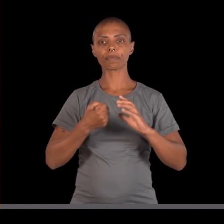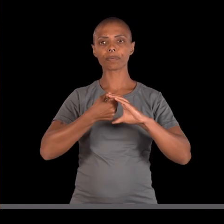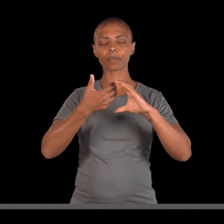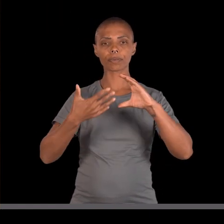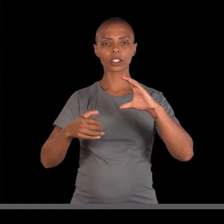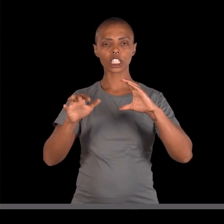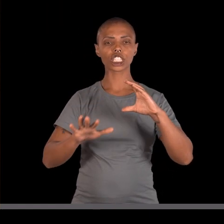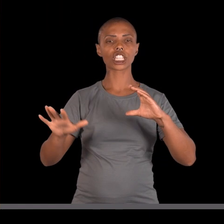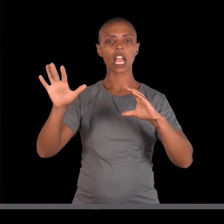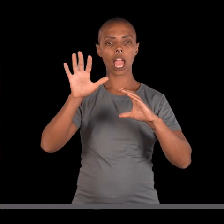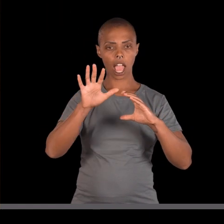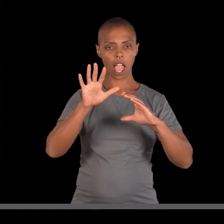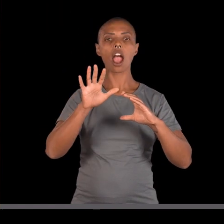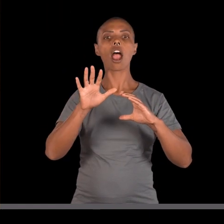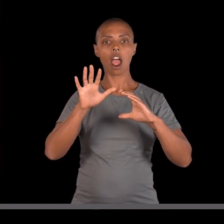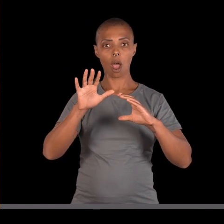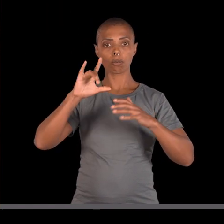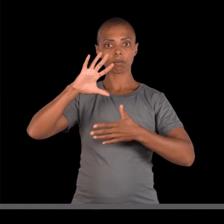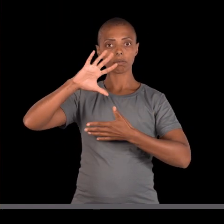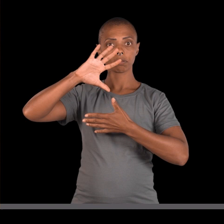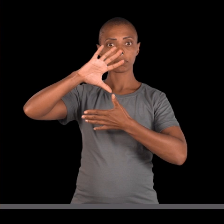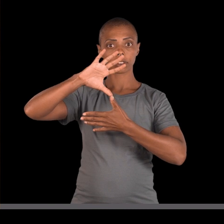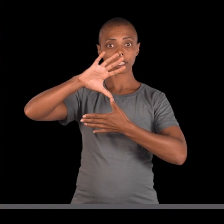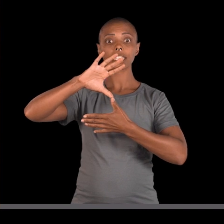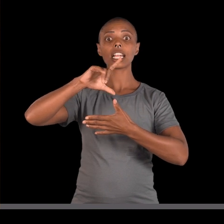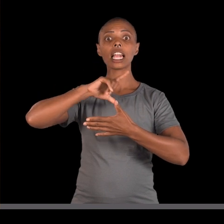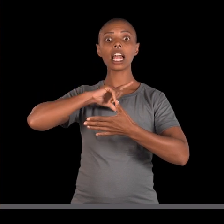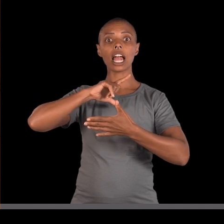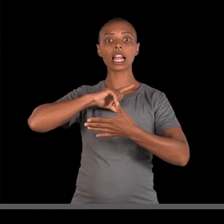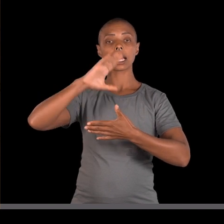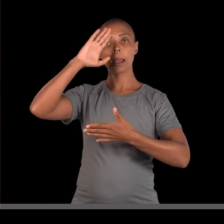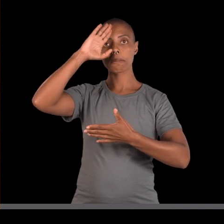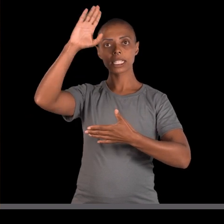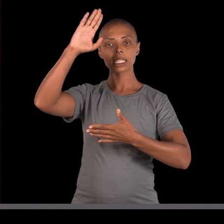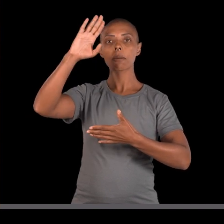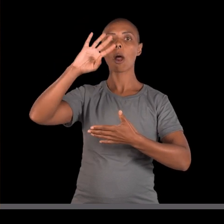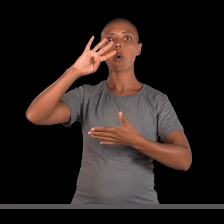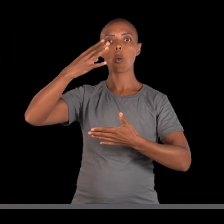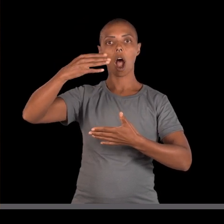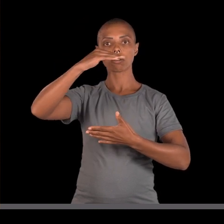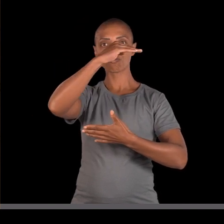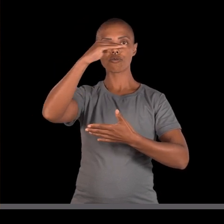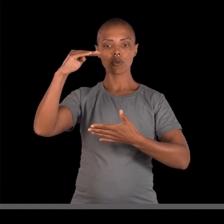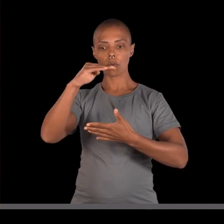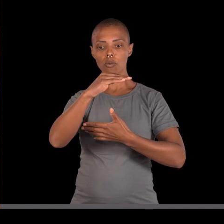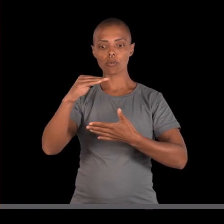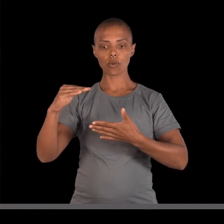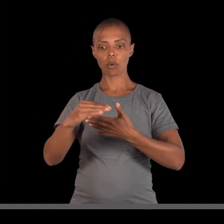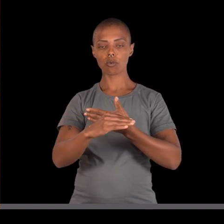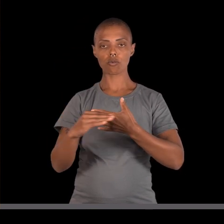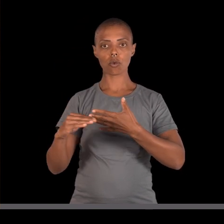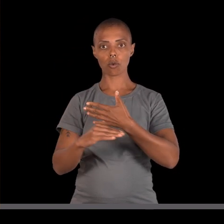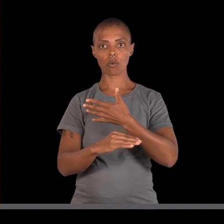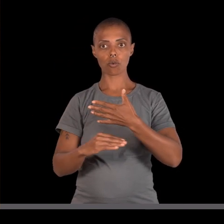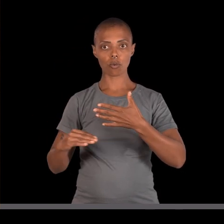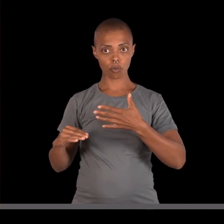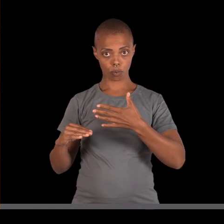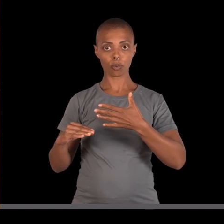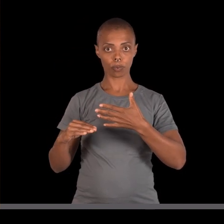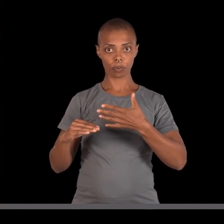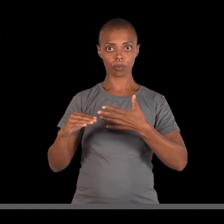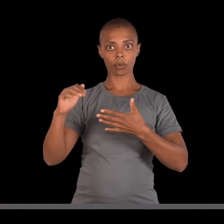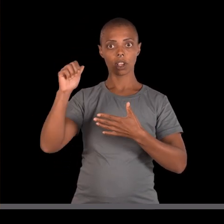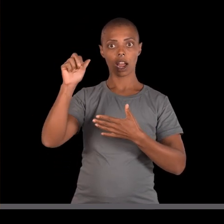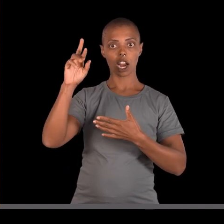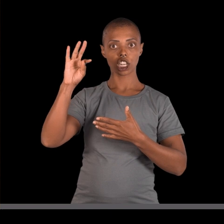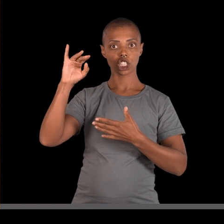Características gerais. O continente americano é cortado por 4 paralelos principais, que é o Círculo Polar Ártico,